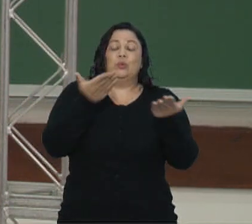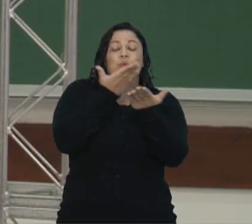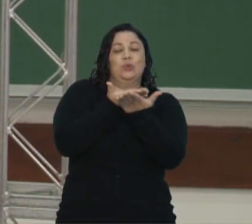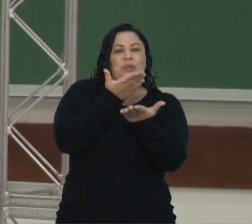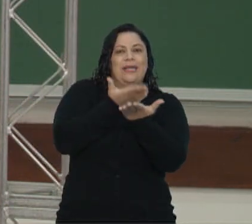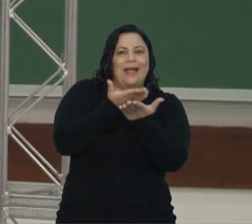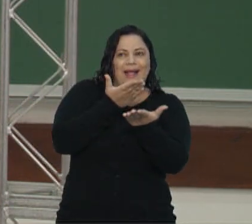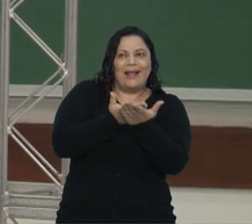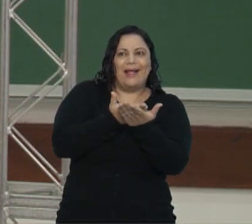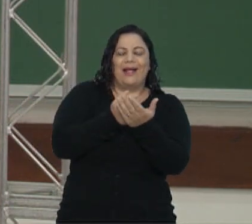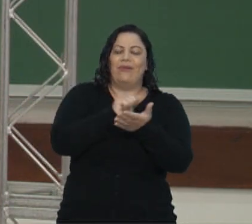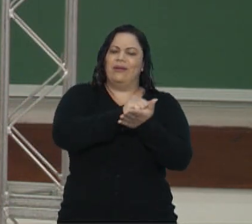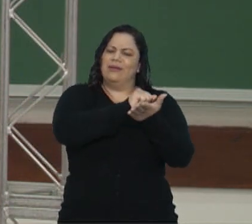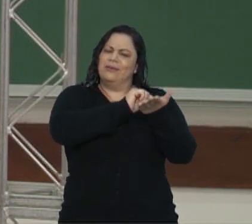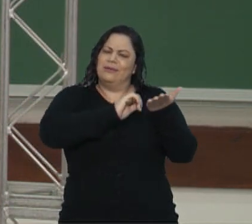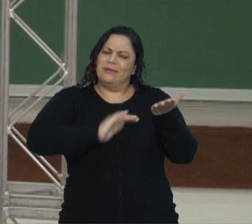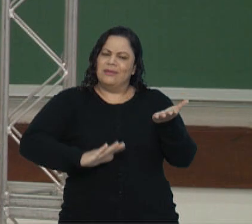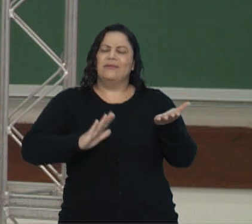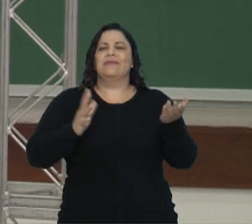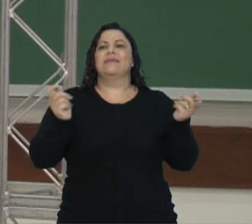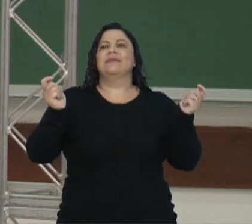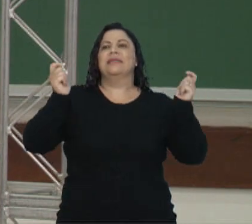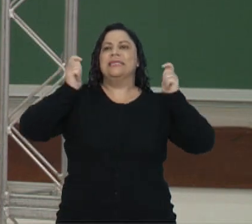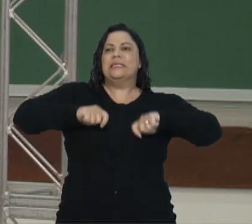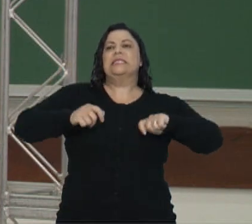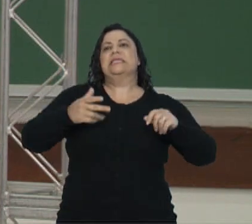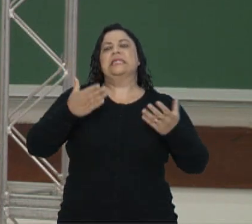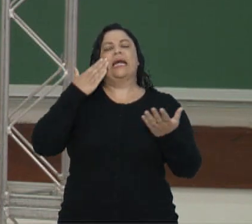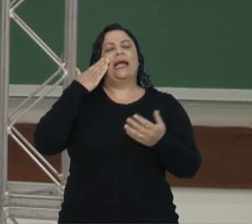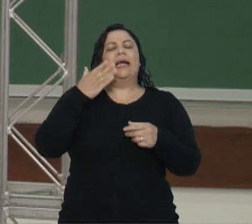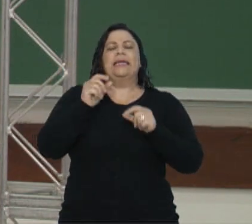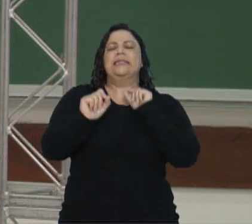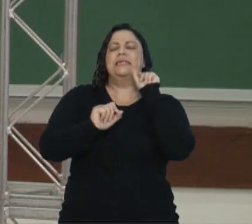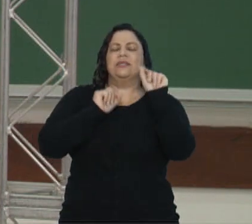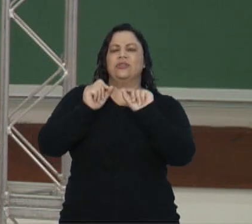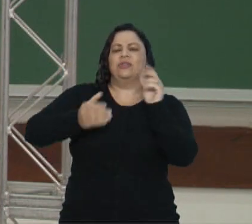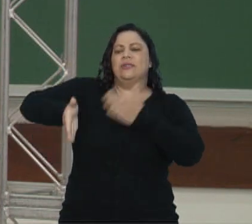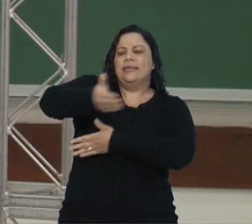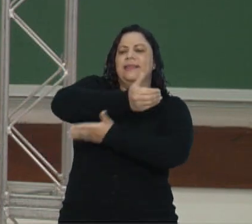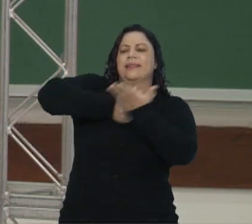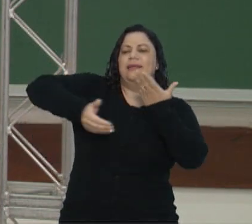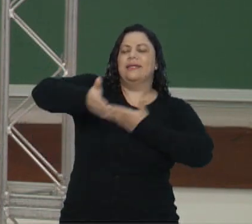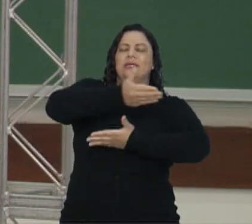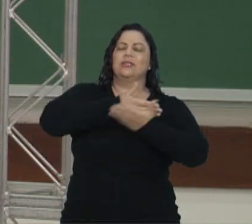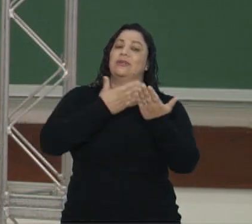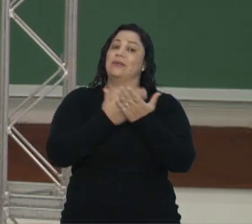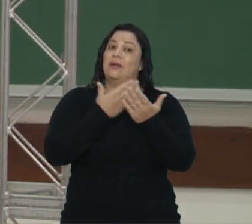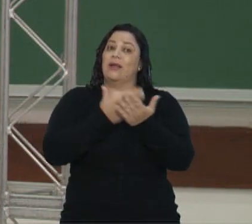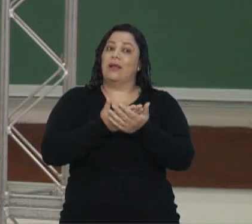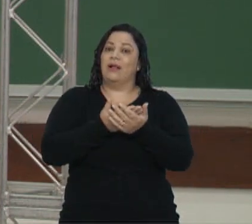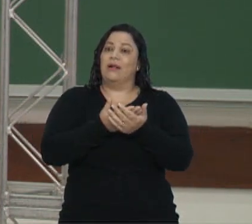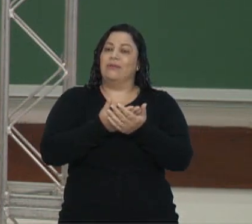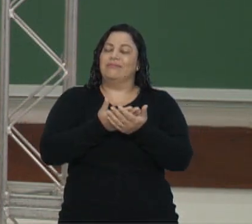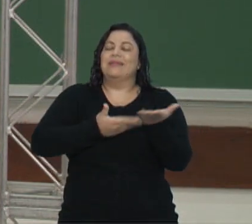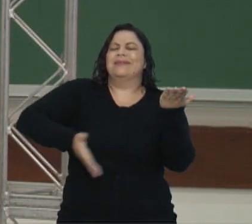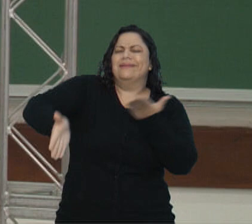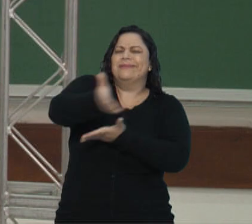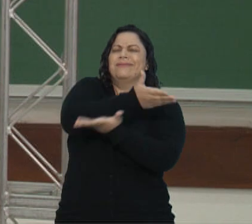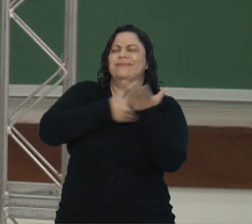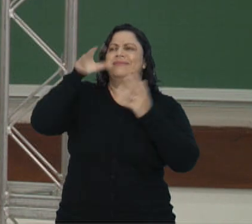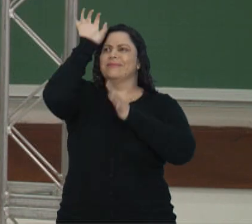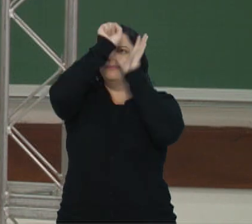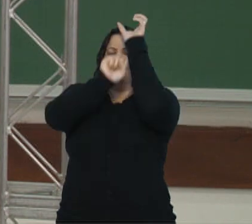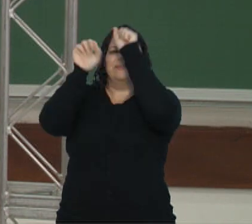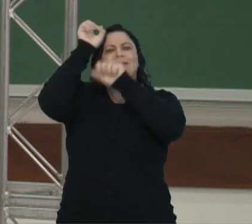exercício participando, interagindo da aula, né? Assim você se envolve e aí você aprende mais. Veja lá,